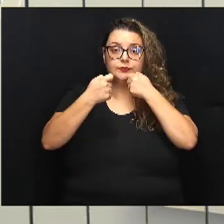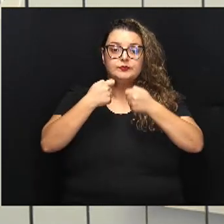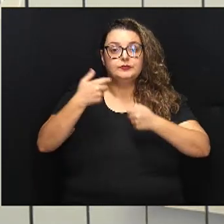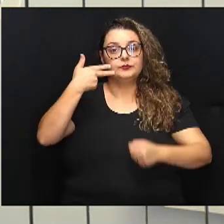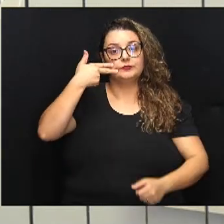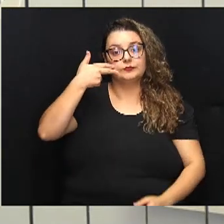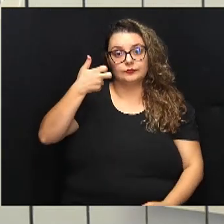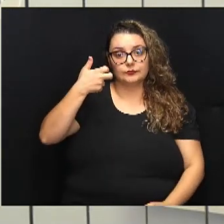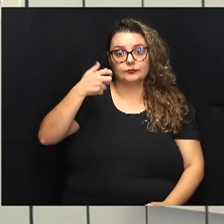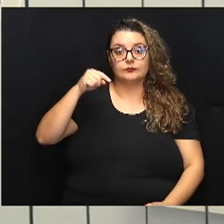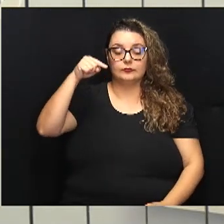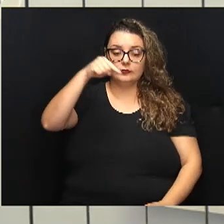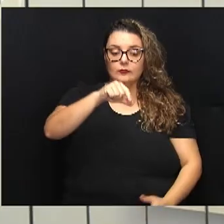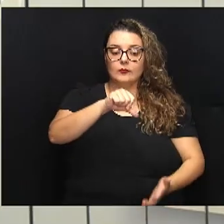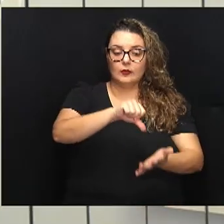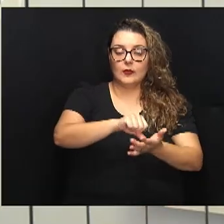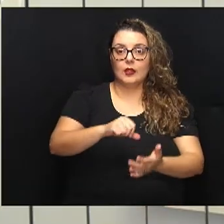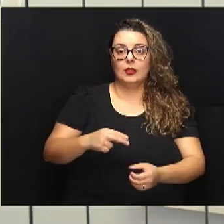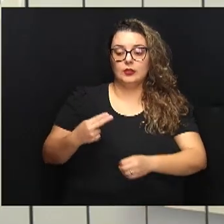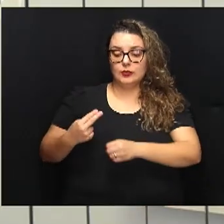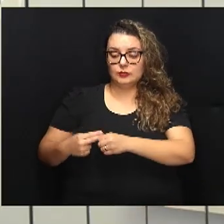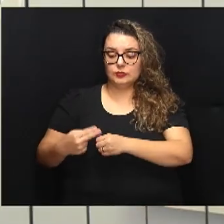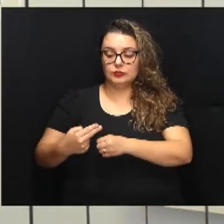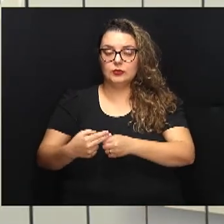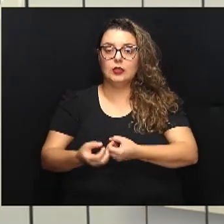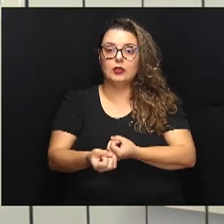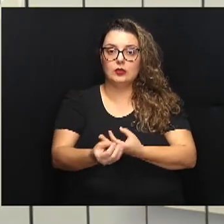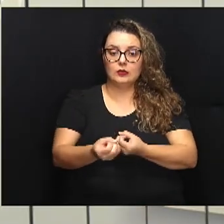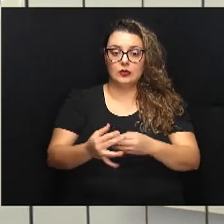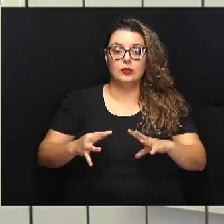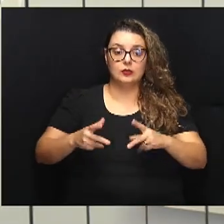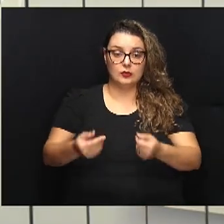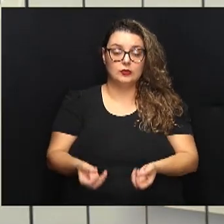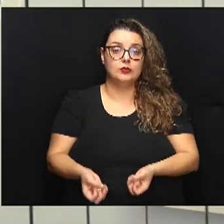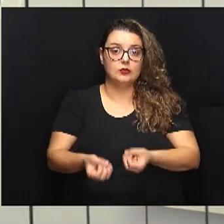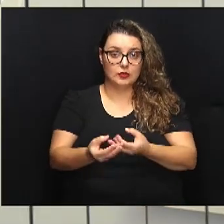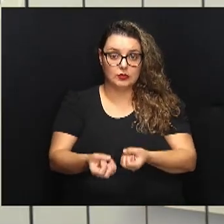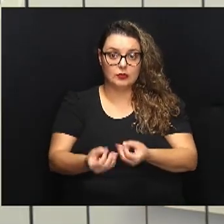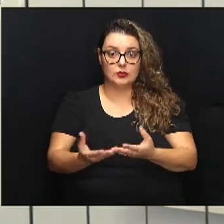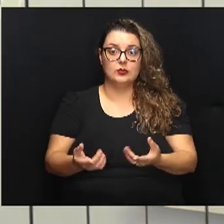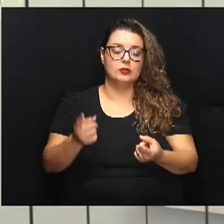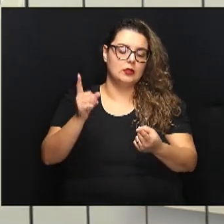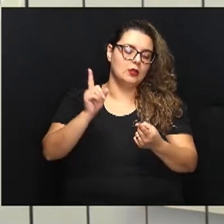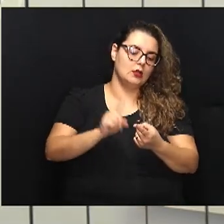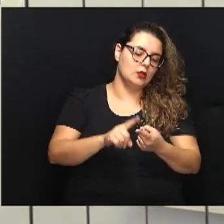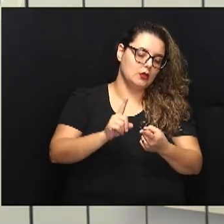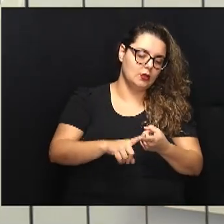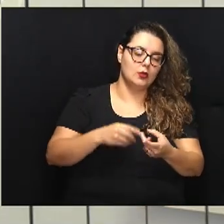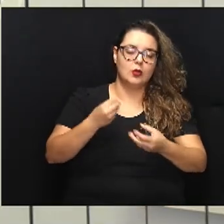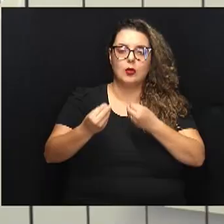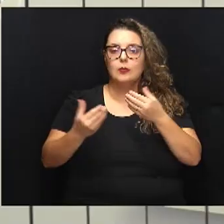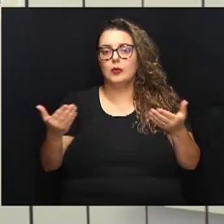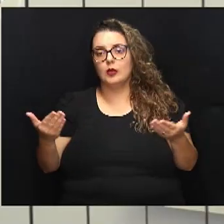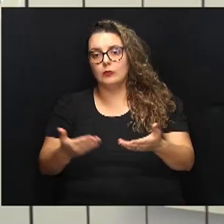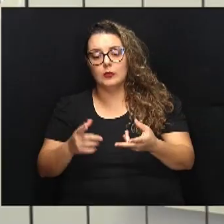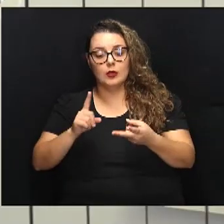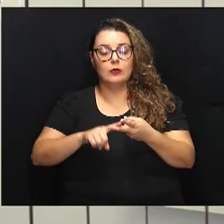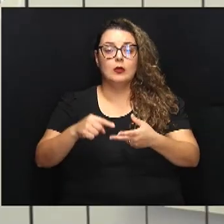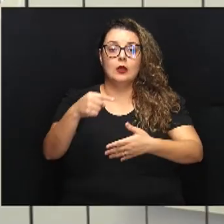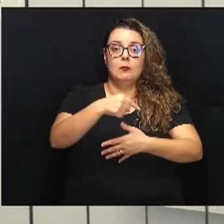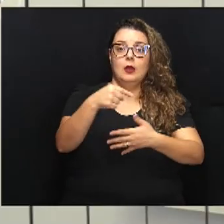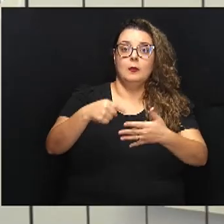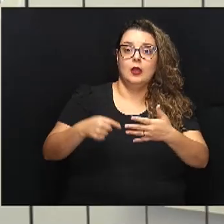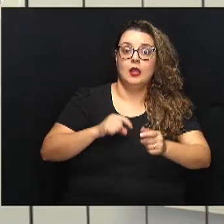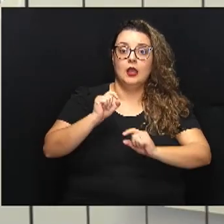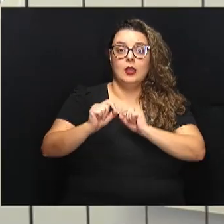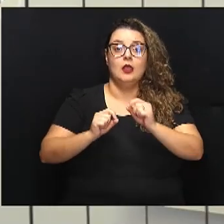Turati está na unidade da Unicamp e vai trazer todas as informações sobre a situação atual, os requisitos para quem